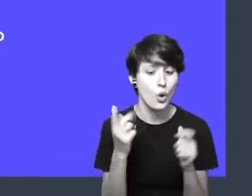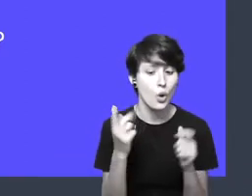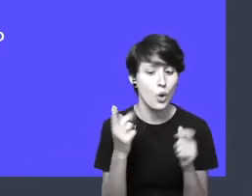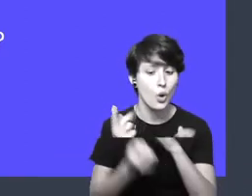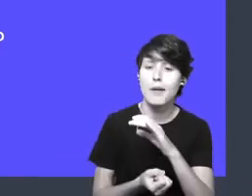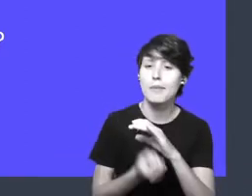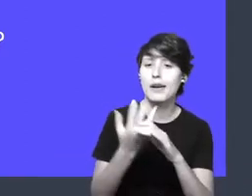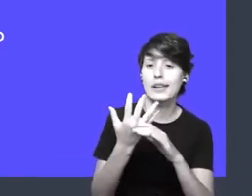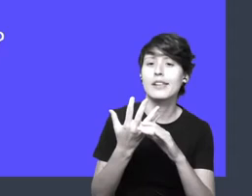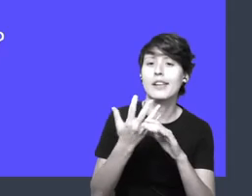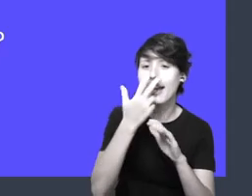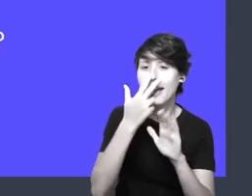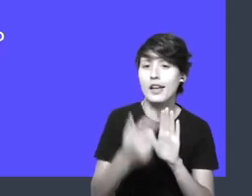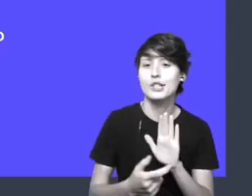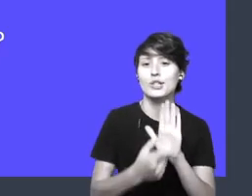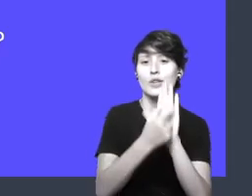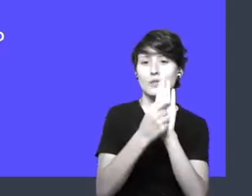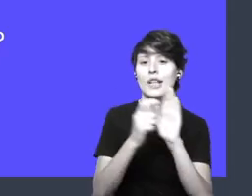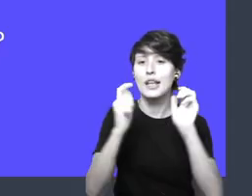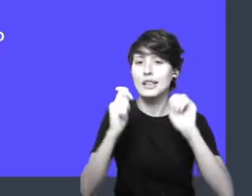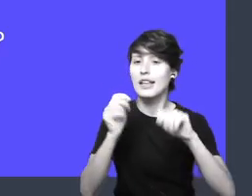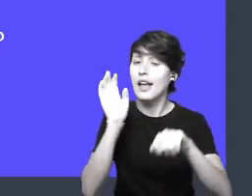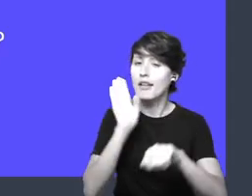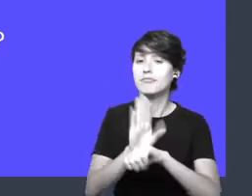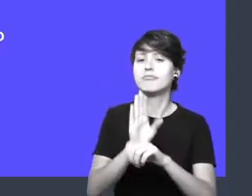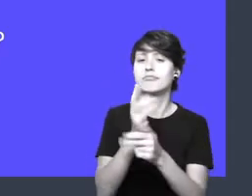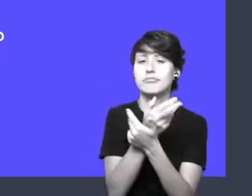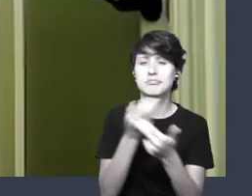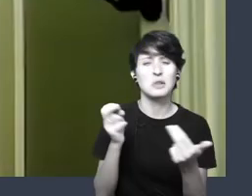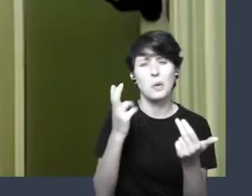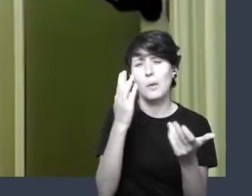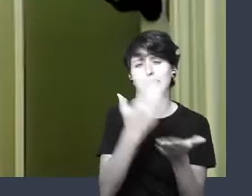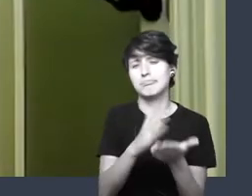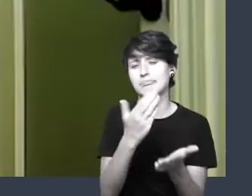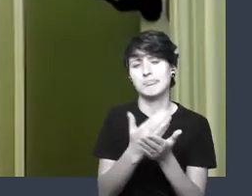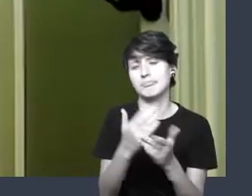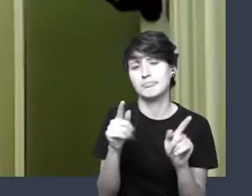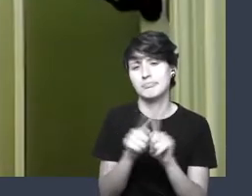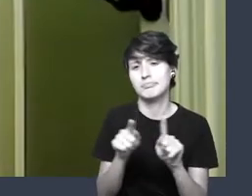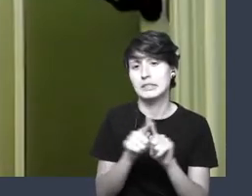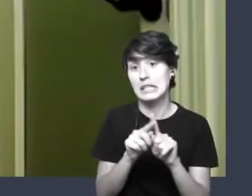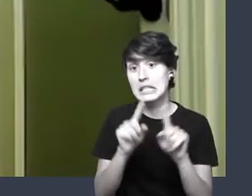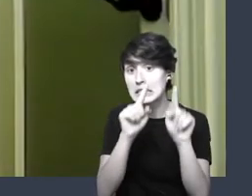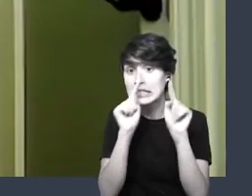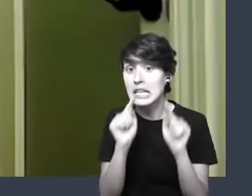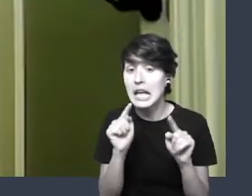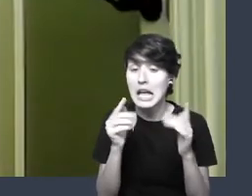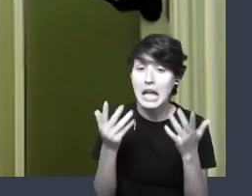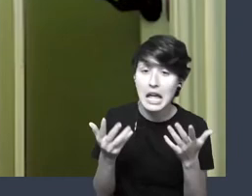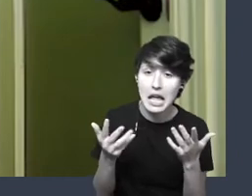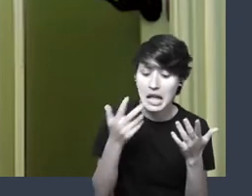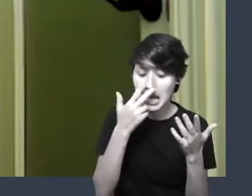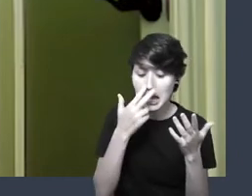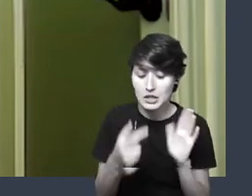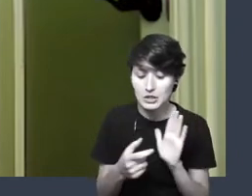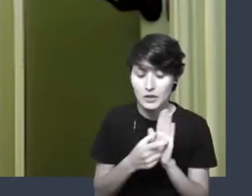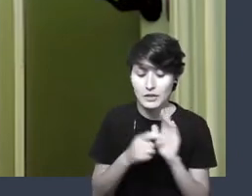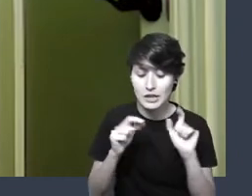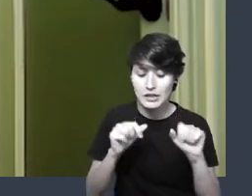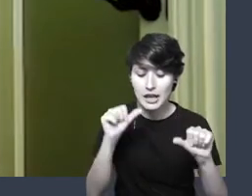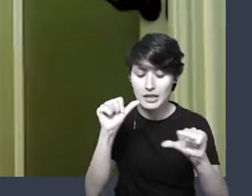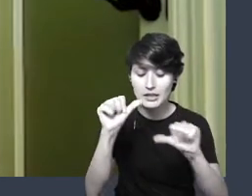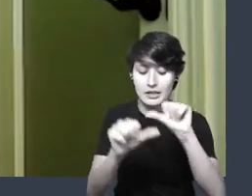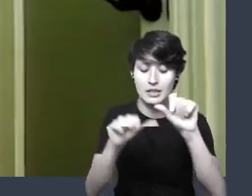Será que a gente deve desenvolver esse algoritmo? Qual será a implicação desse algoritmo? Será que esse algoritmo ou esse software ele pode se transformar, ele pode